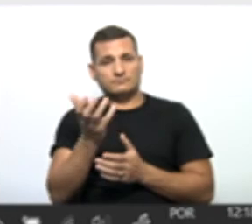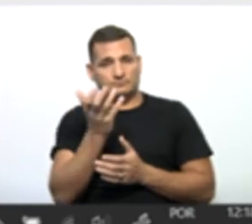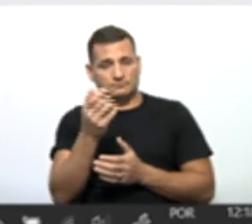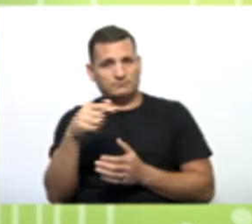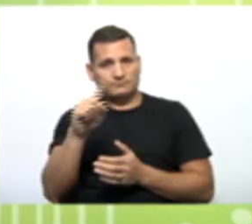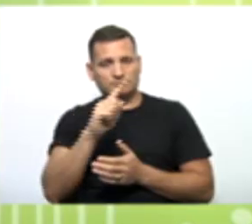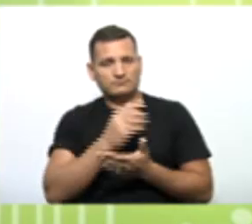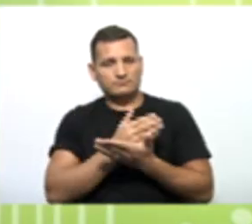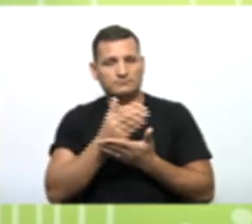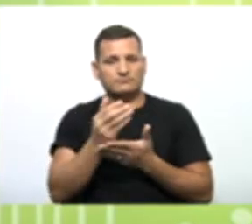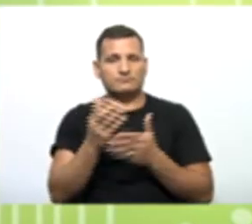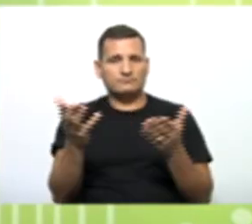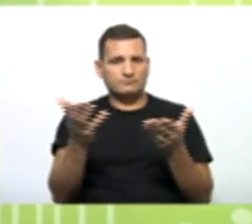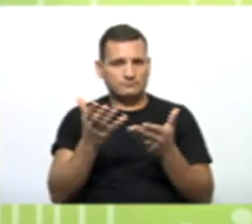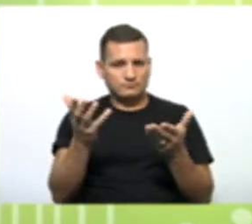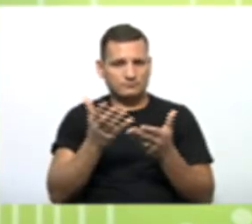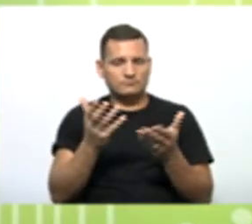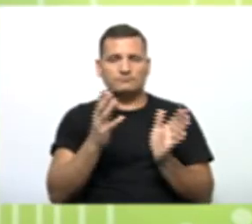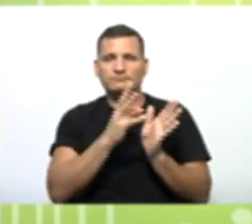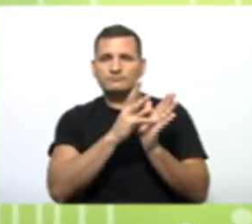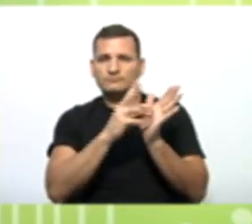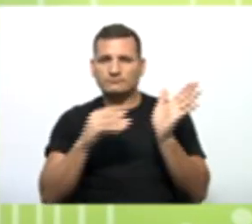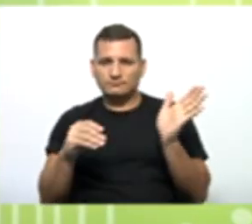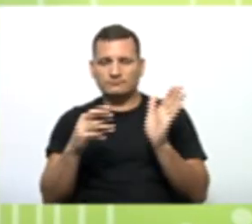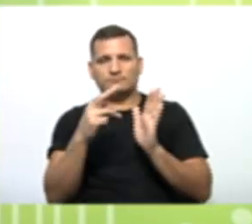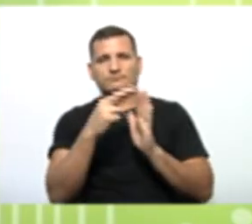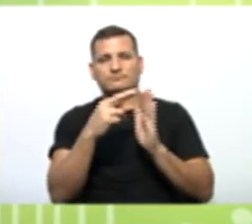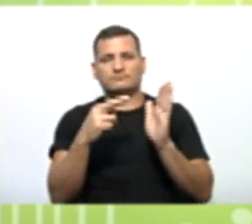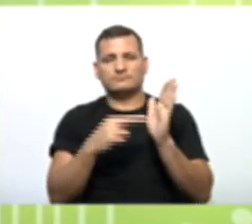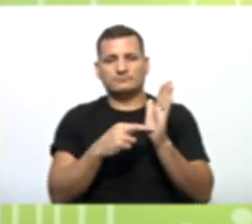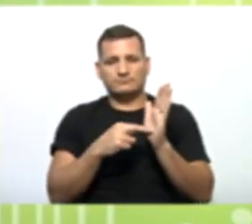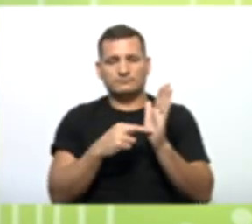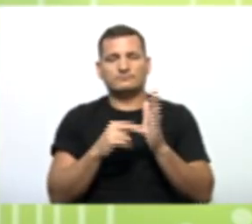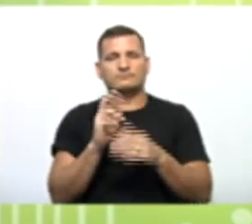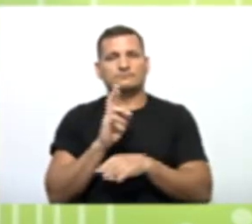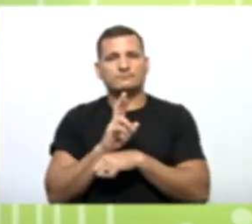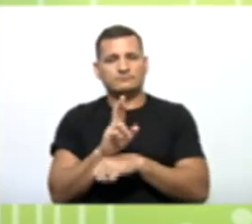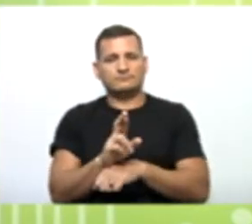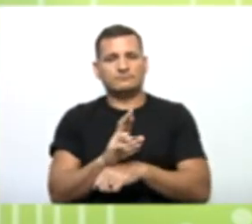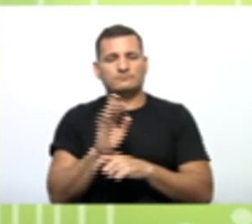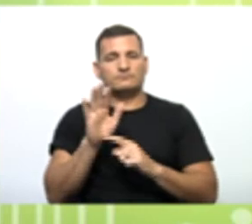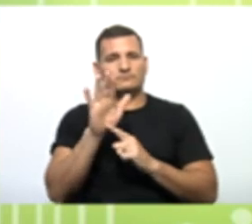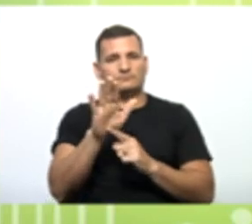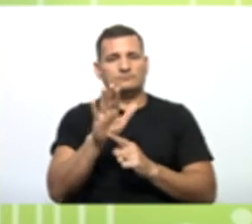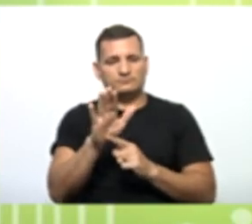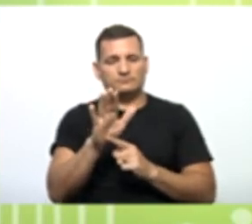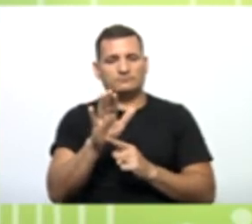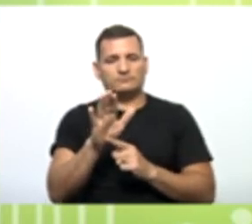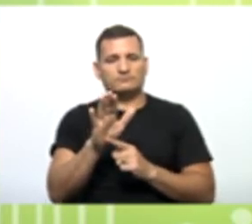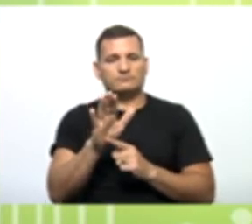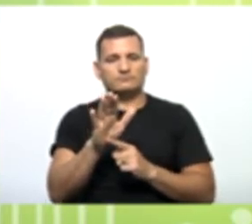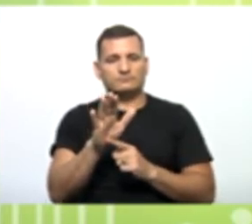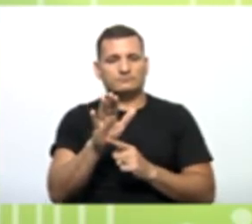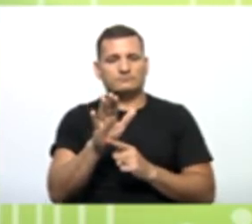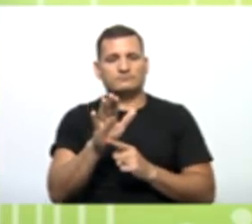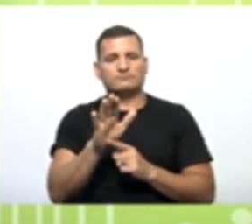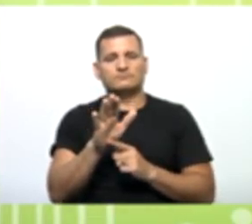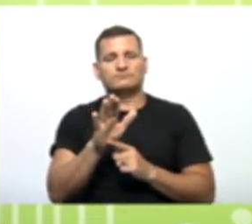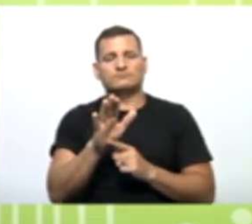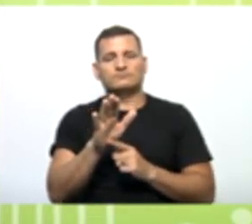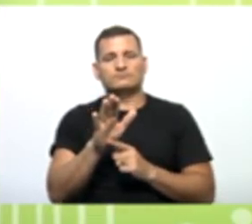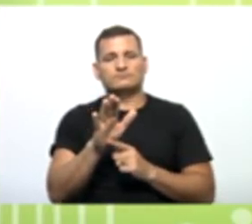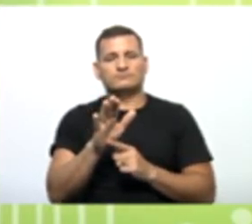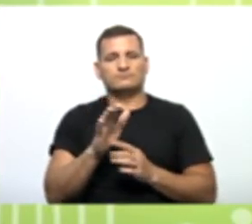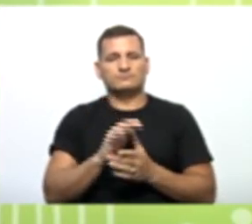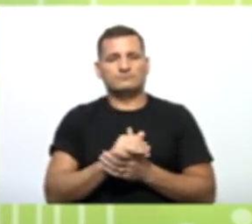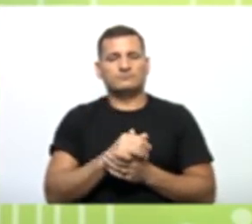partir de hoje, adotem esses recursos que a gente mostrou no primeiro, no segundo